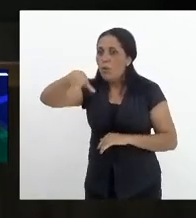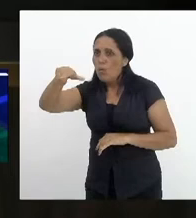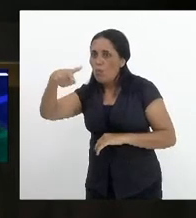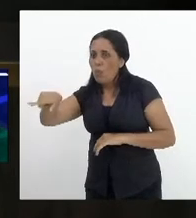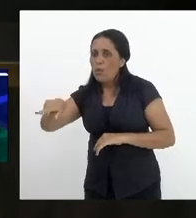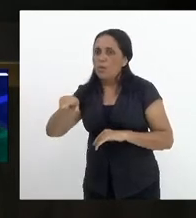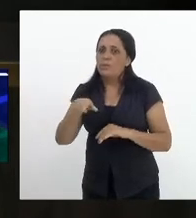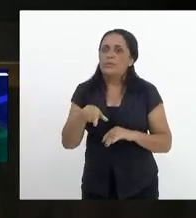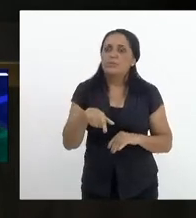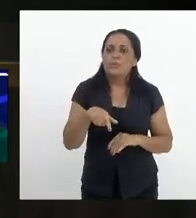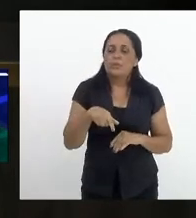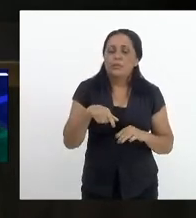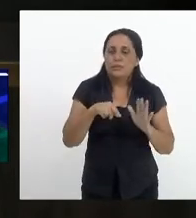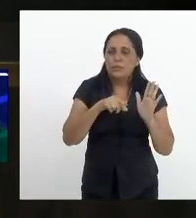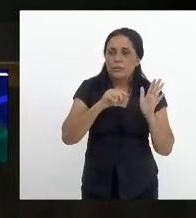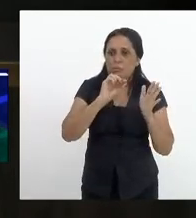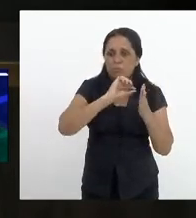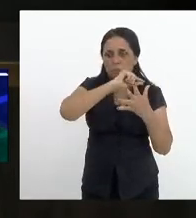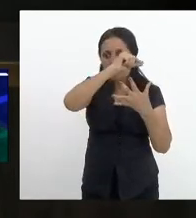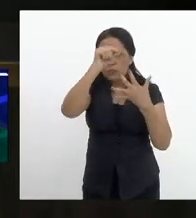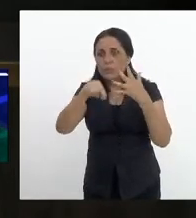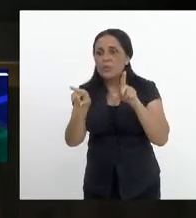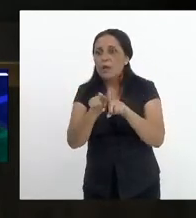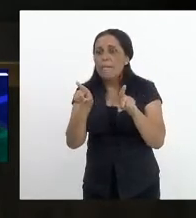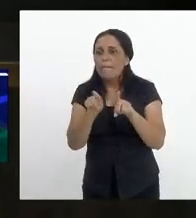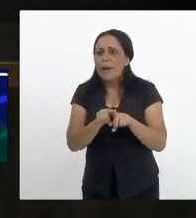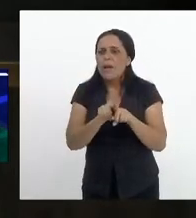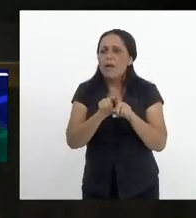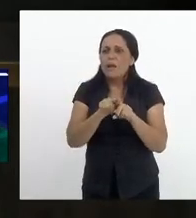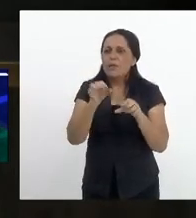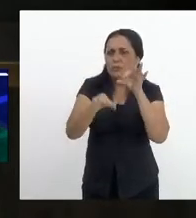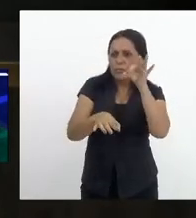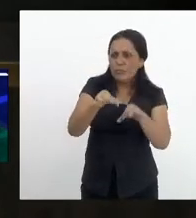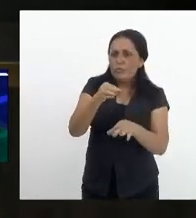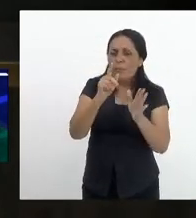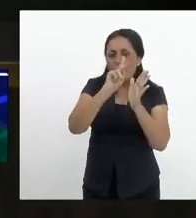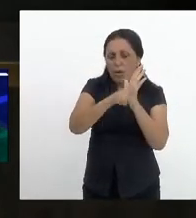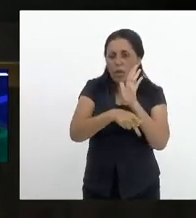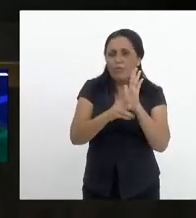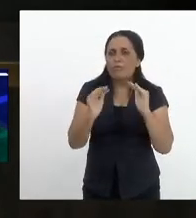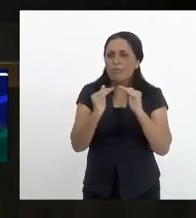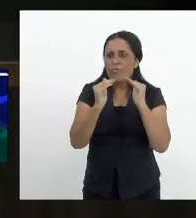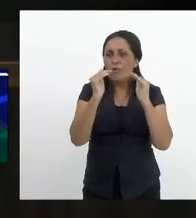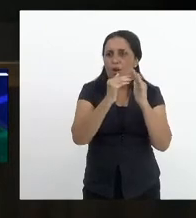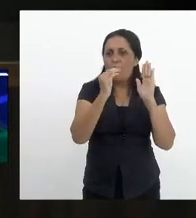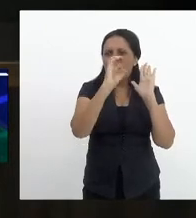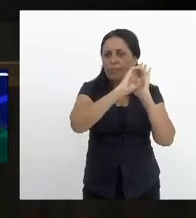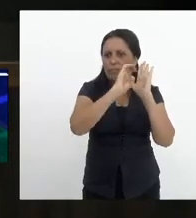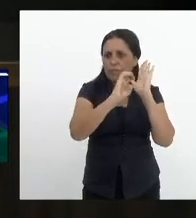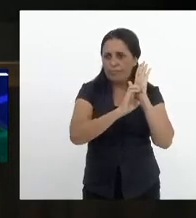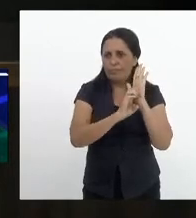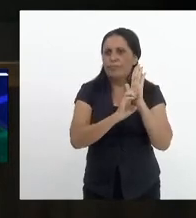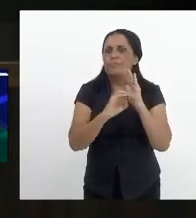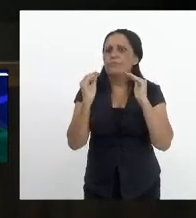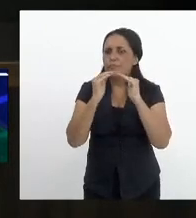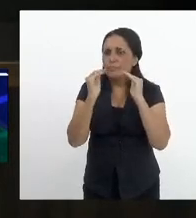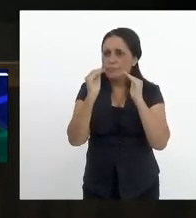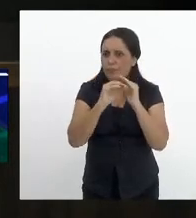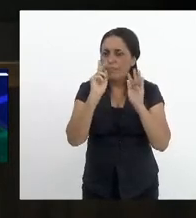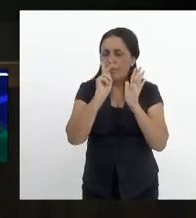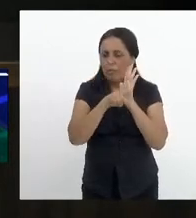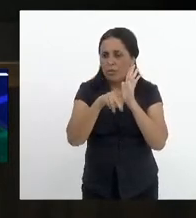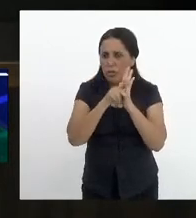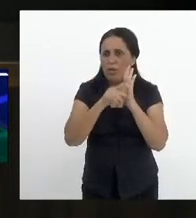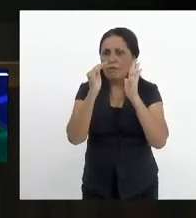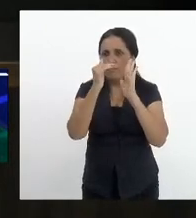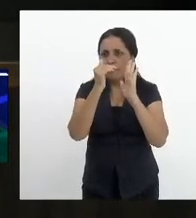Comissão de Constituição e Justiça pela juridicidade do projeto e favorável à emenda. De normas internas e proposições externas, favorável ao projeto e favorável à emenda.